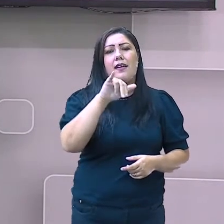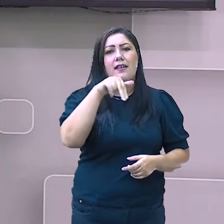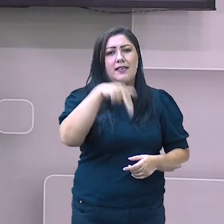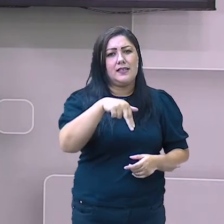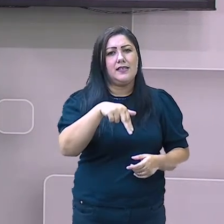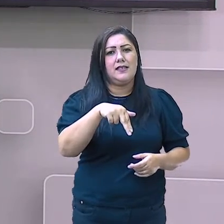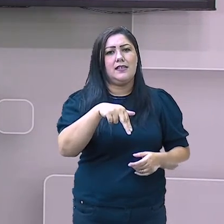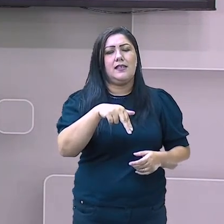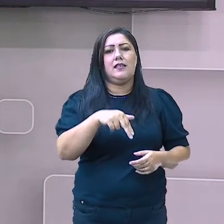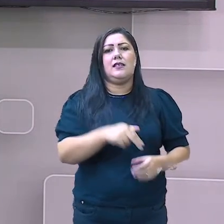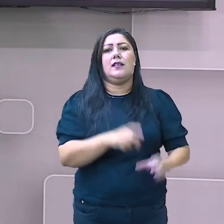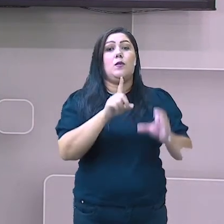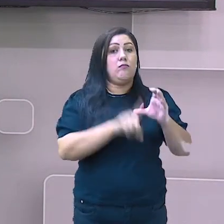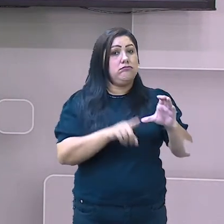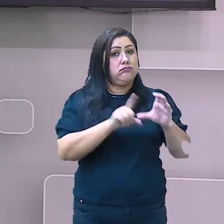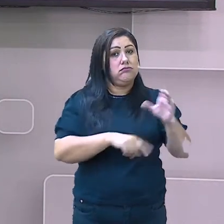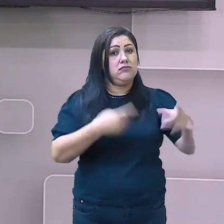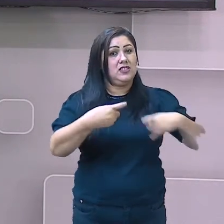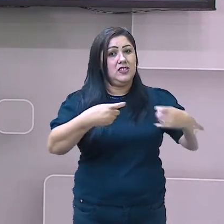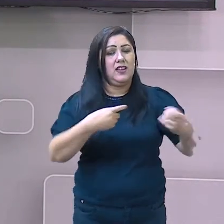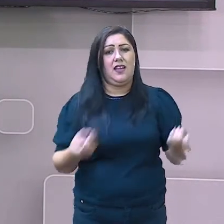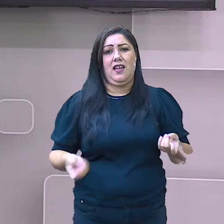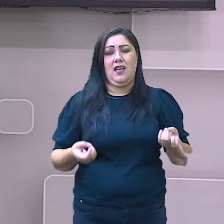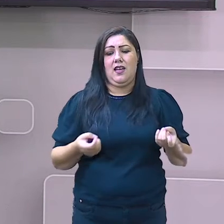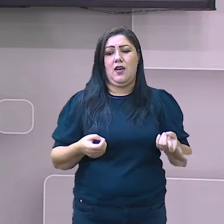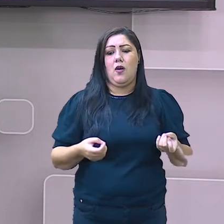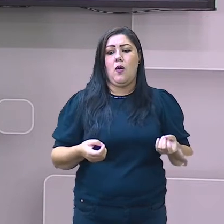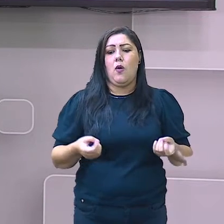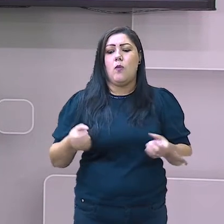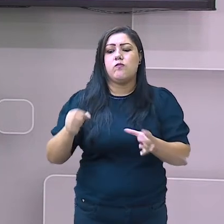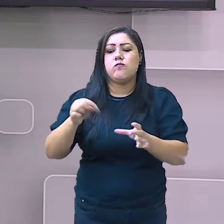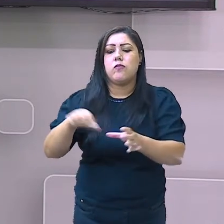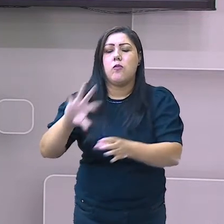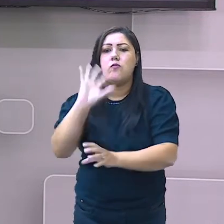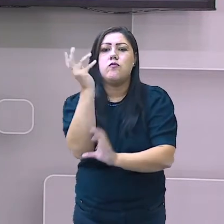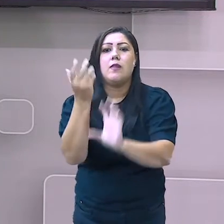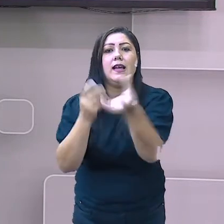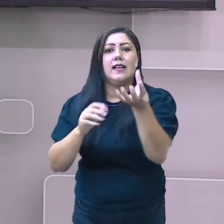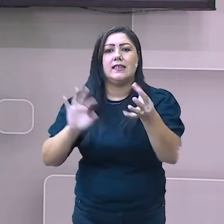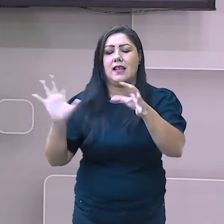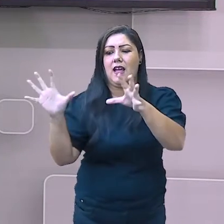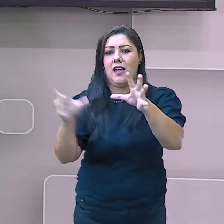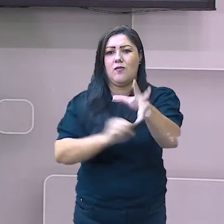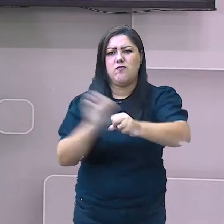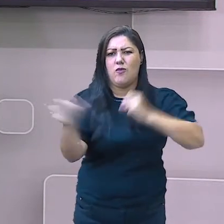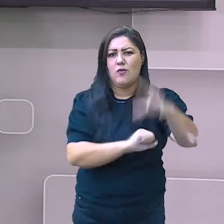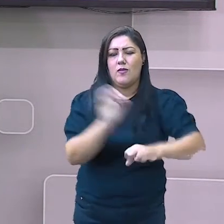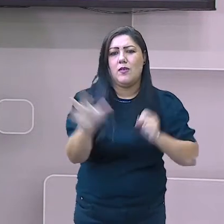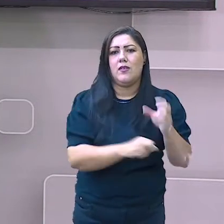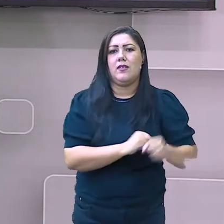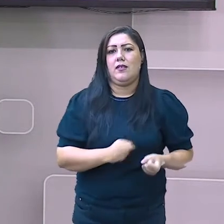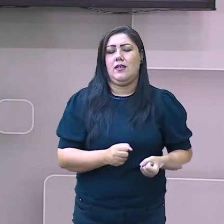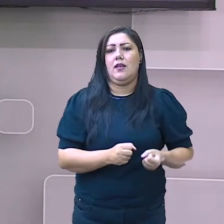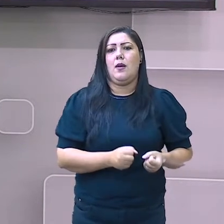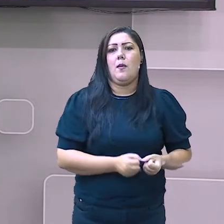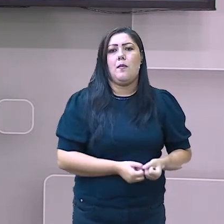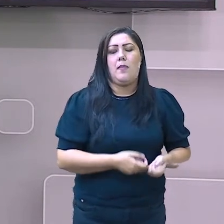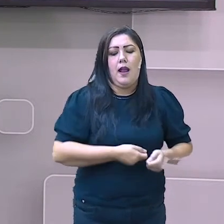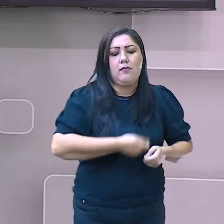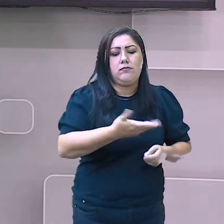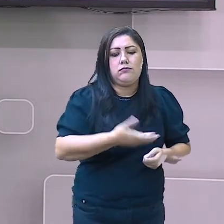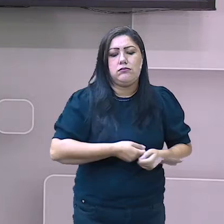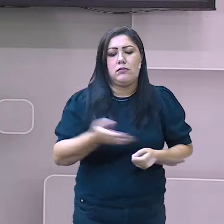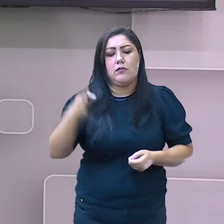programa definiu o confisco das colheitas no campo para abastecer os soldados e a população urbana, a suspensão